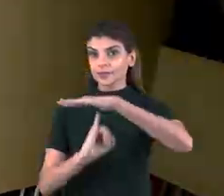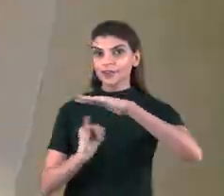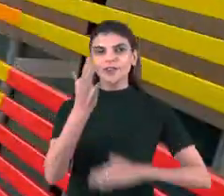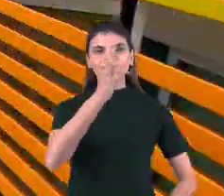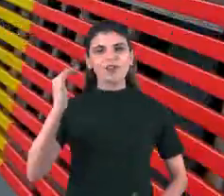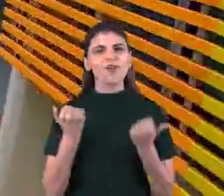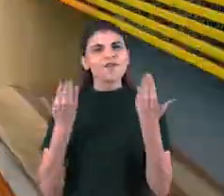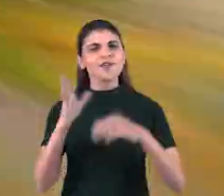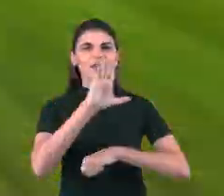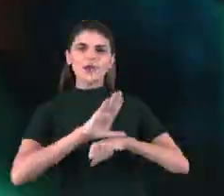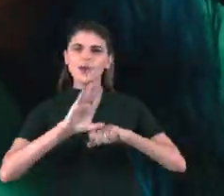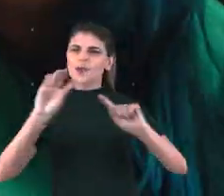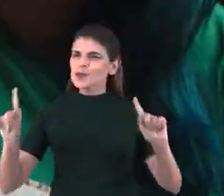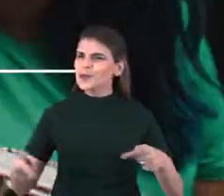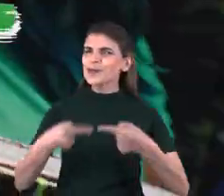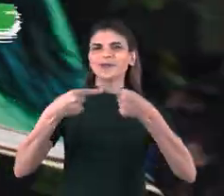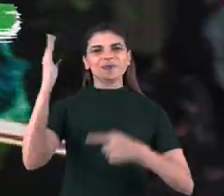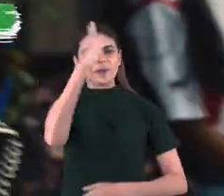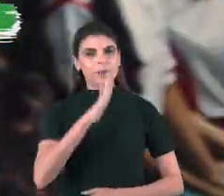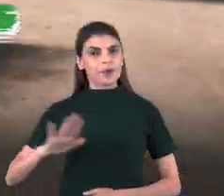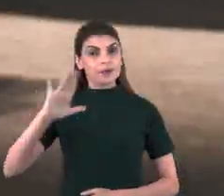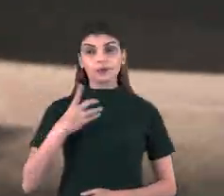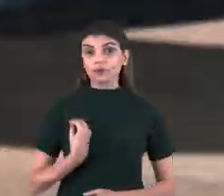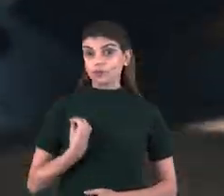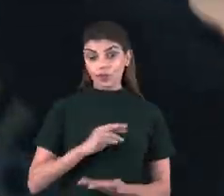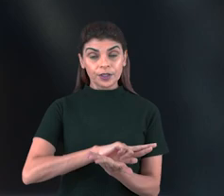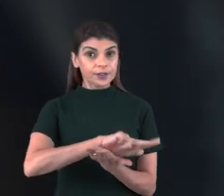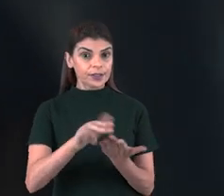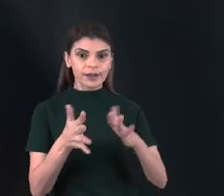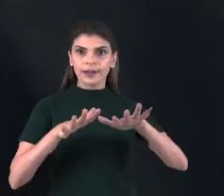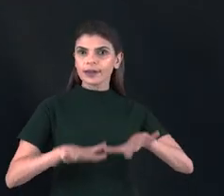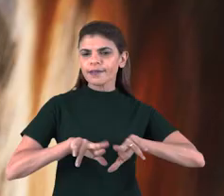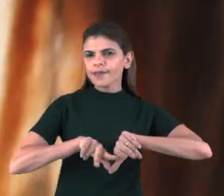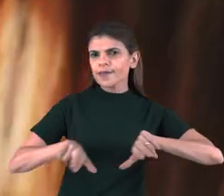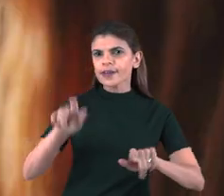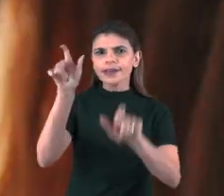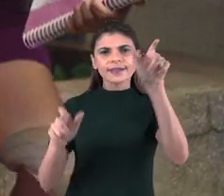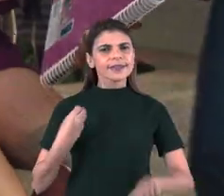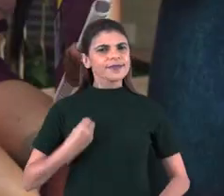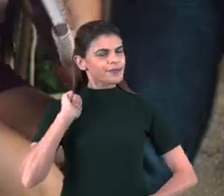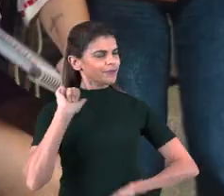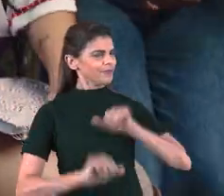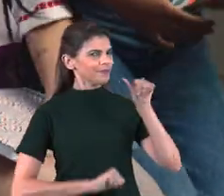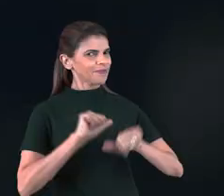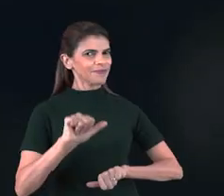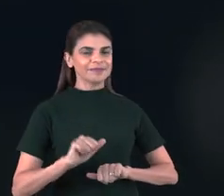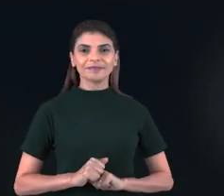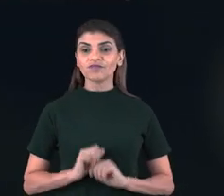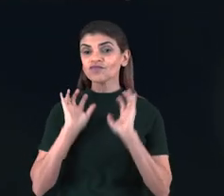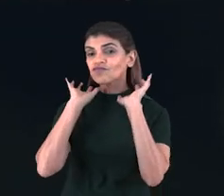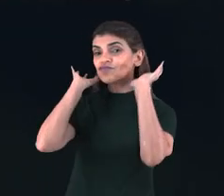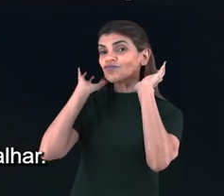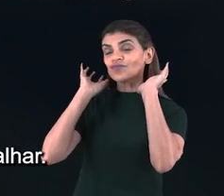Os institutos federais são a cara do Brasil. Tem diversidade, inclusão e milhões de vidas transformadas.